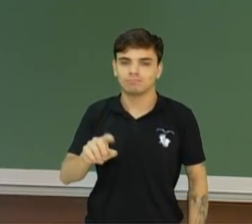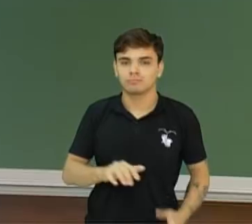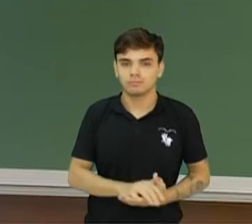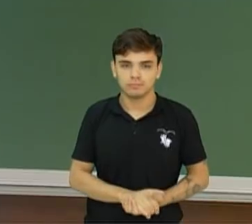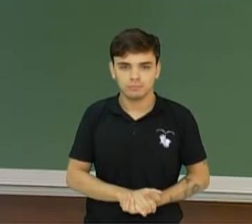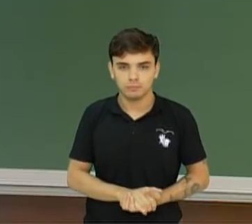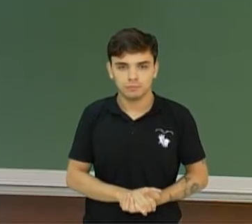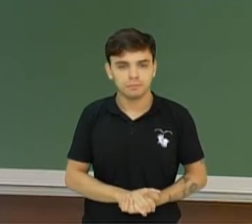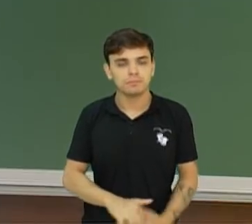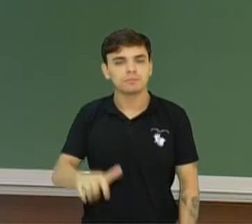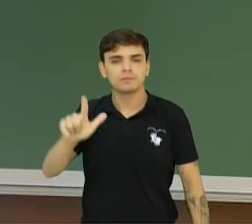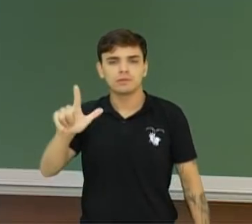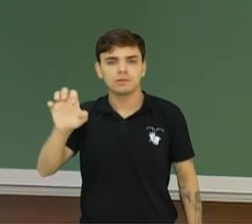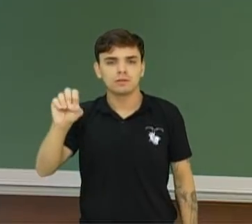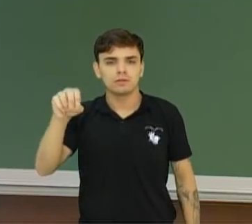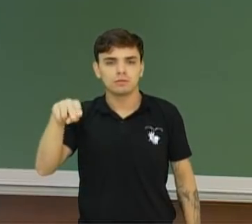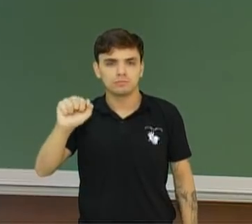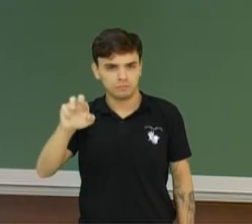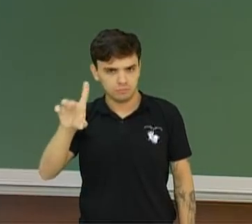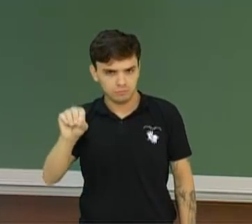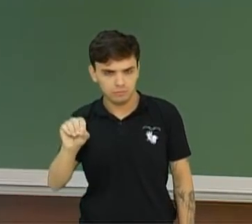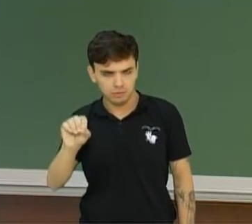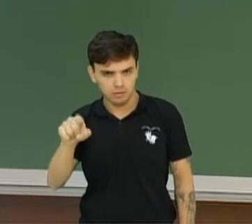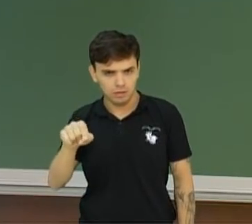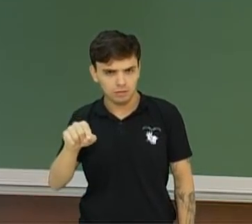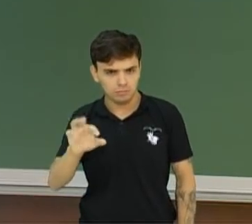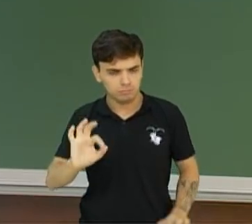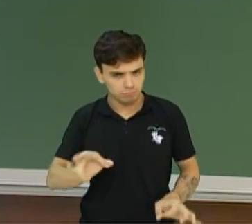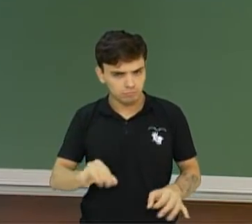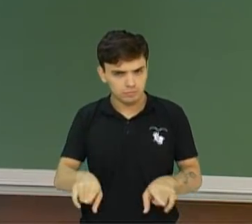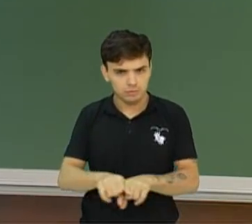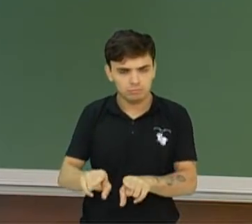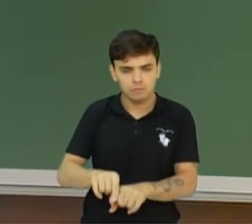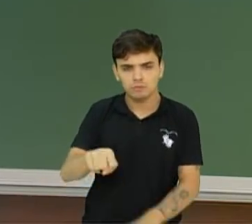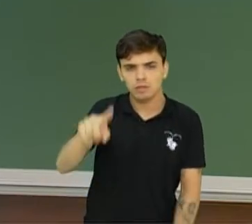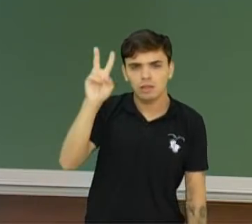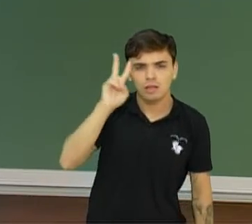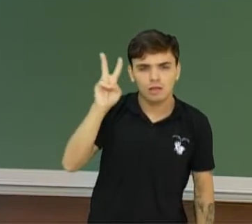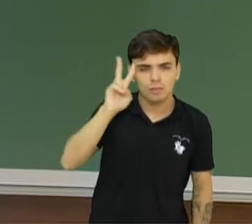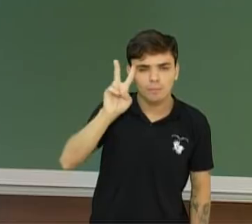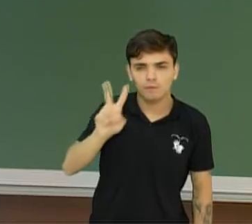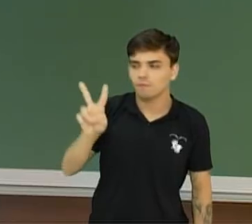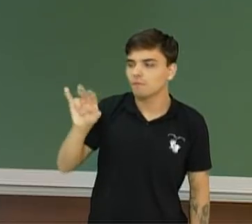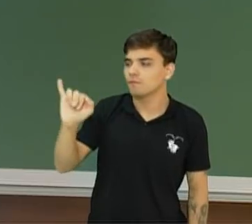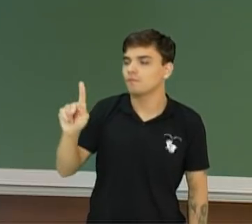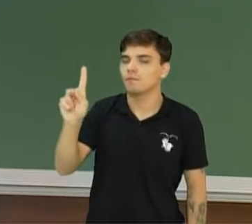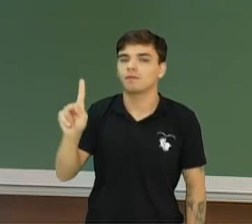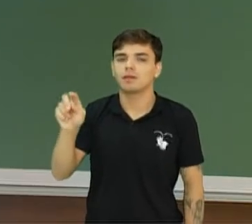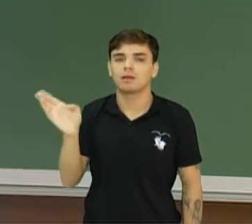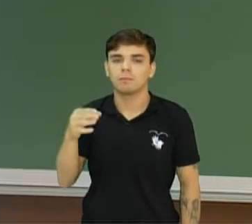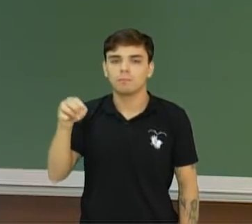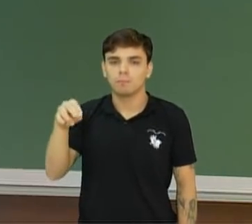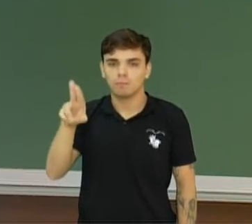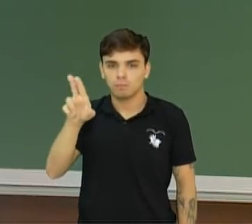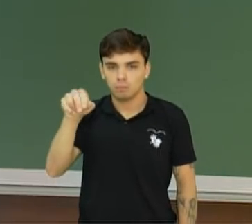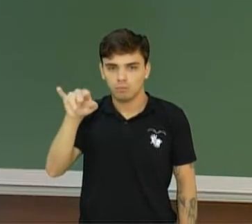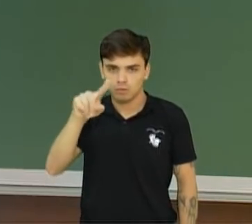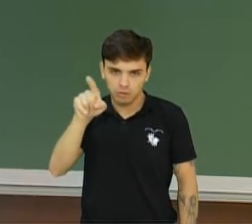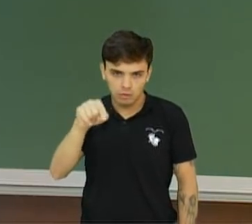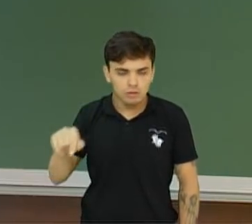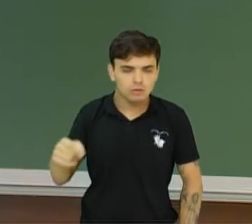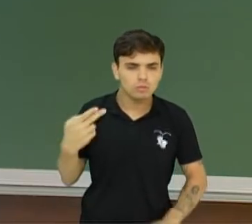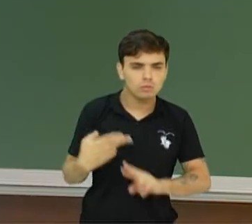coloridas. Leonardo da Vinci? Vicky Muniz, lembra de Vicky Muniz que nós já falamos sobre ele? Aquele que usa